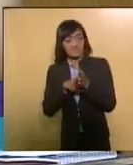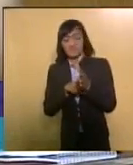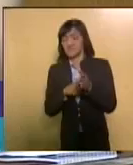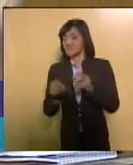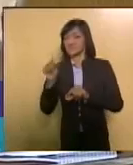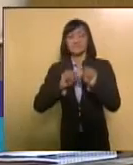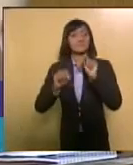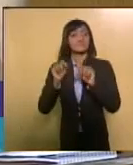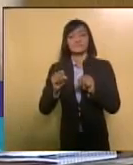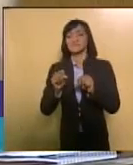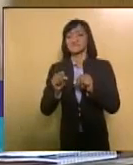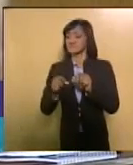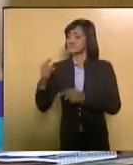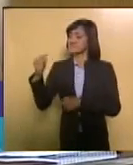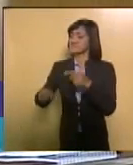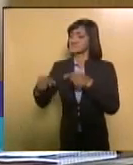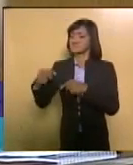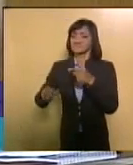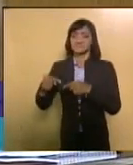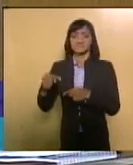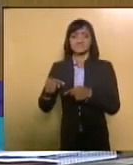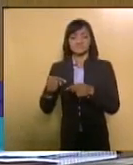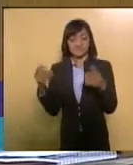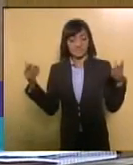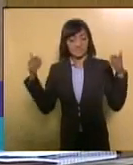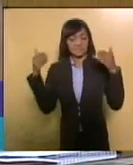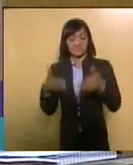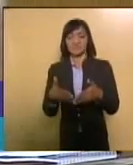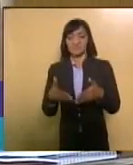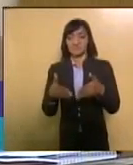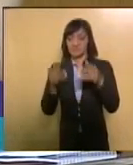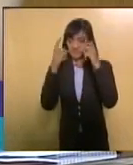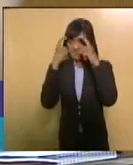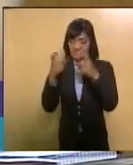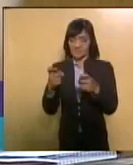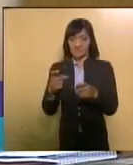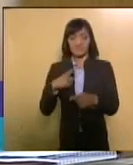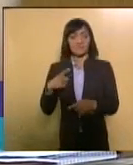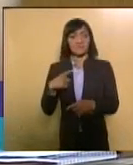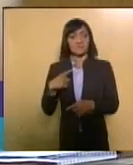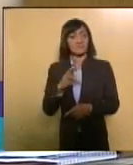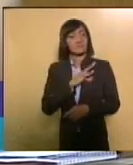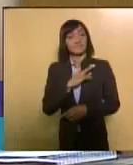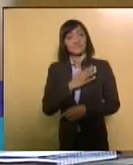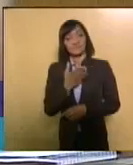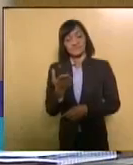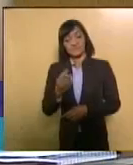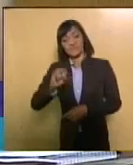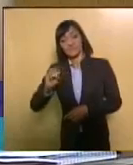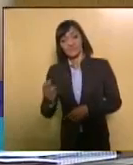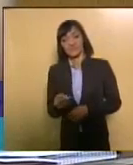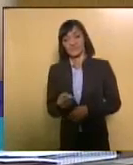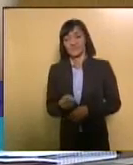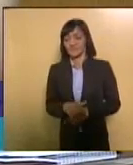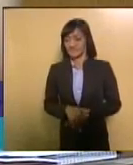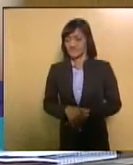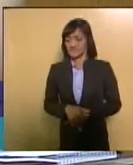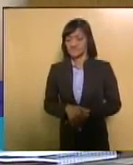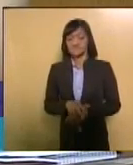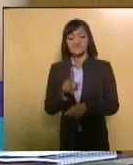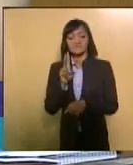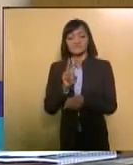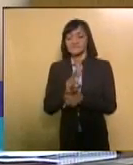seria uma política nacional com foco na redução da violência letal perpetrada pelas polícias ou de